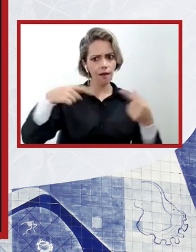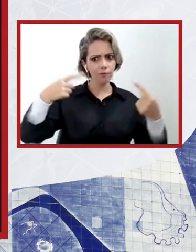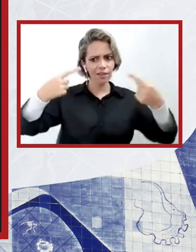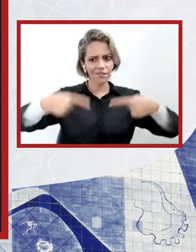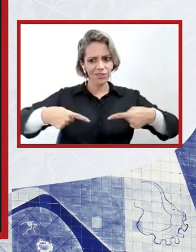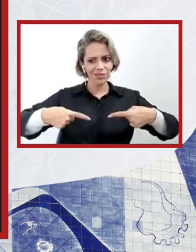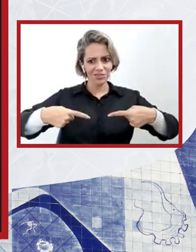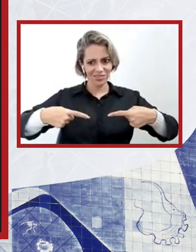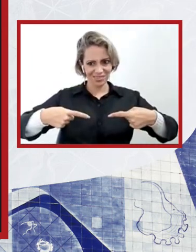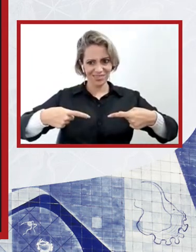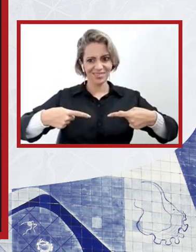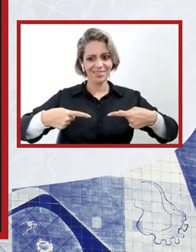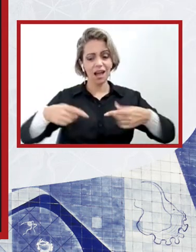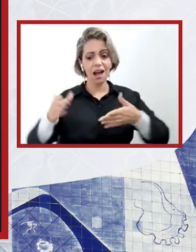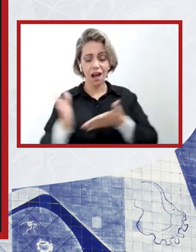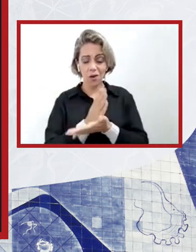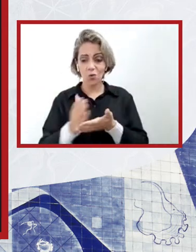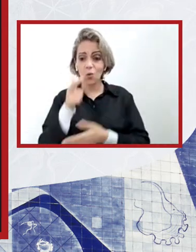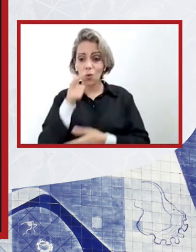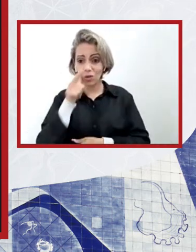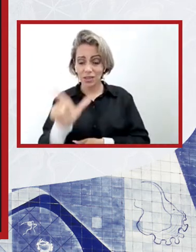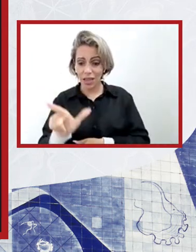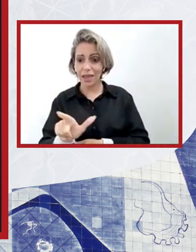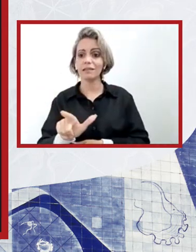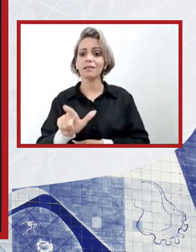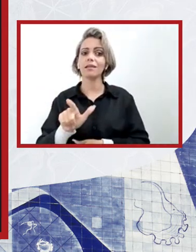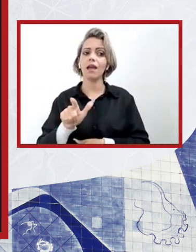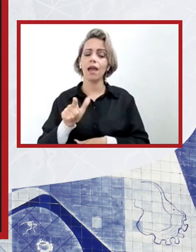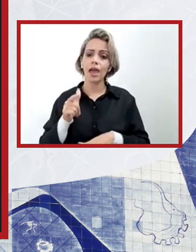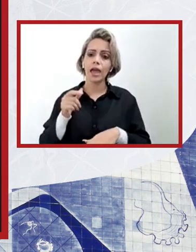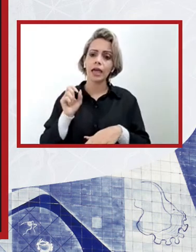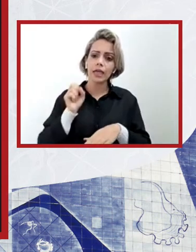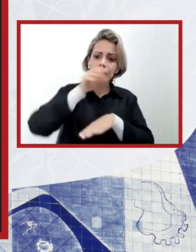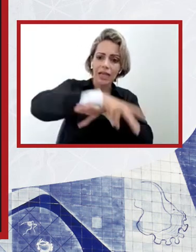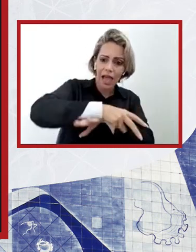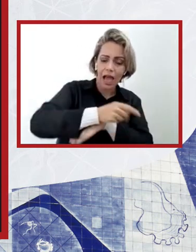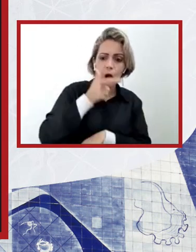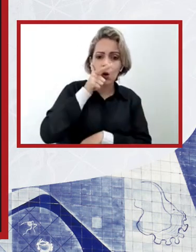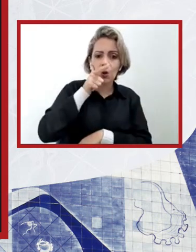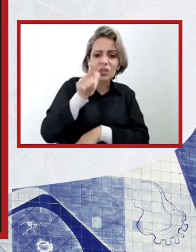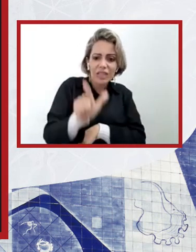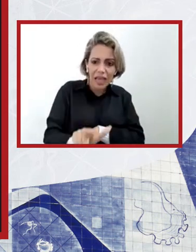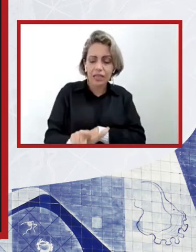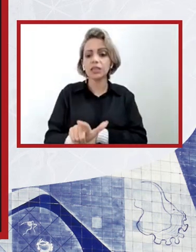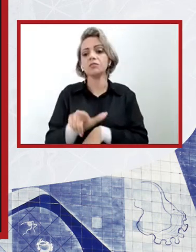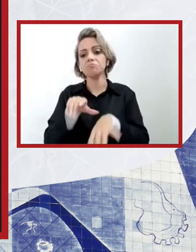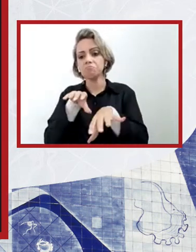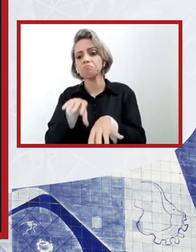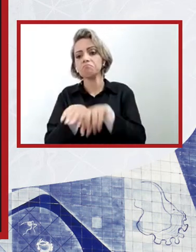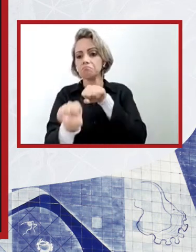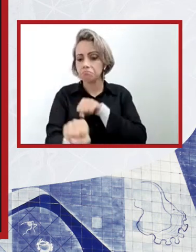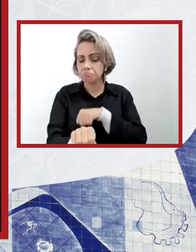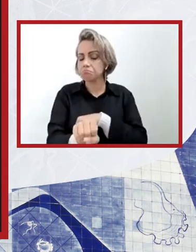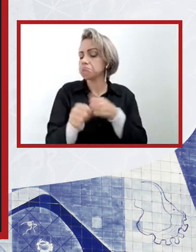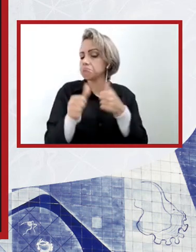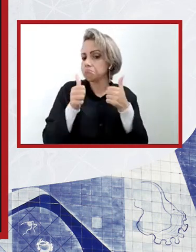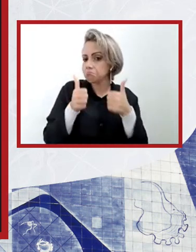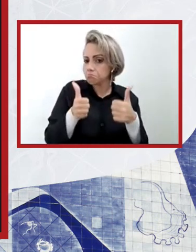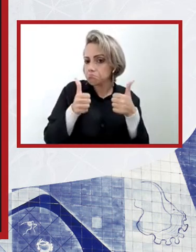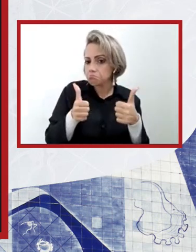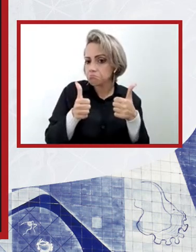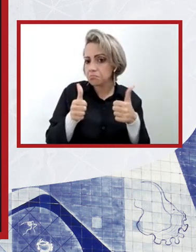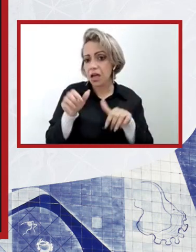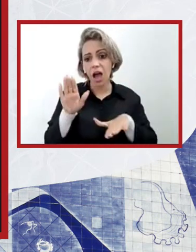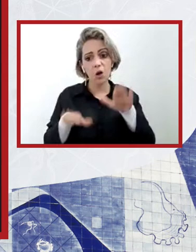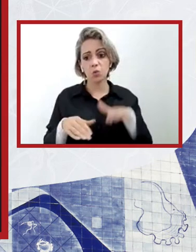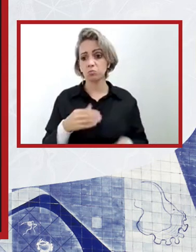pessoas conseguem entrar, conseguem passar por todas as dificuldades e conseguem terminar o seu curso. Outras não conseguem.